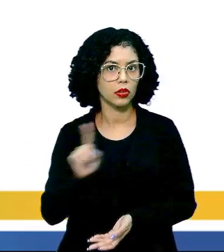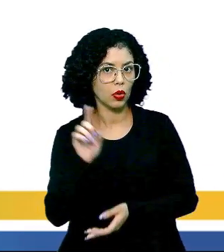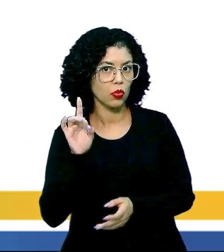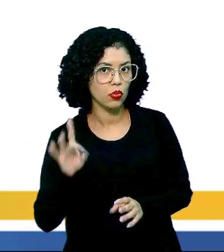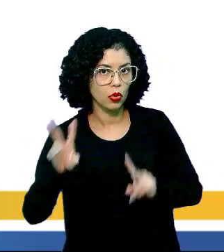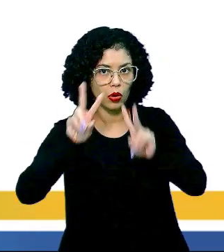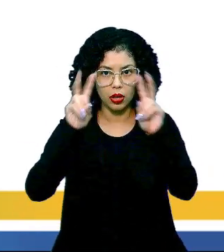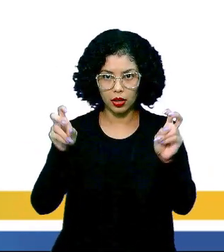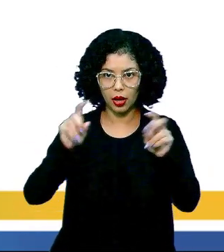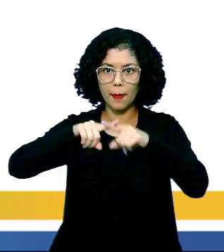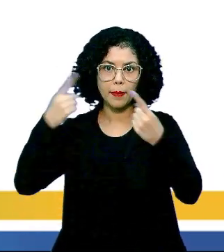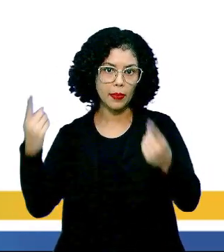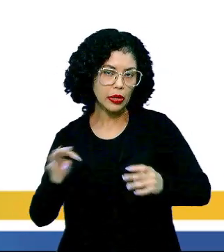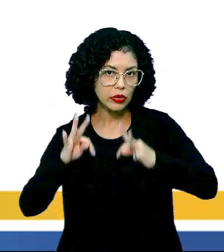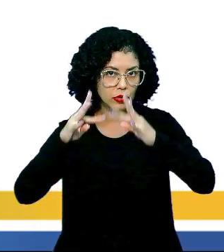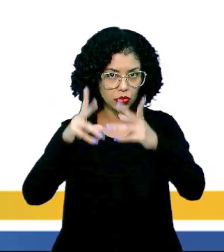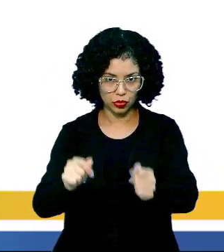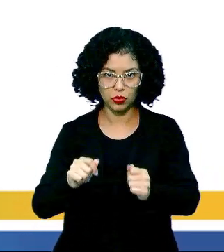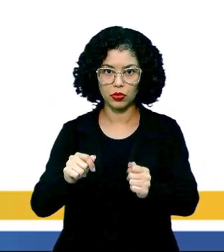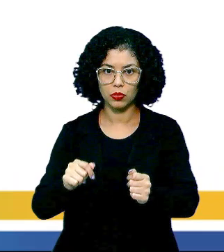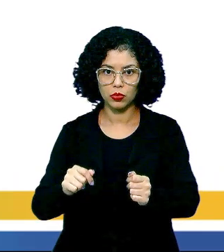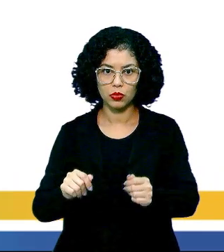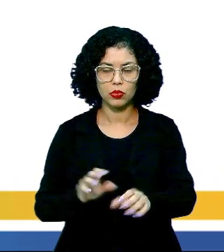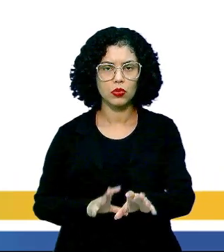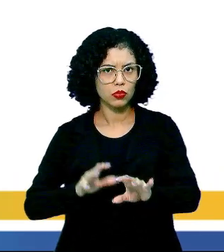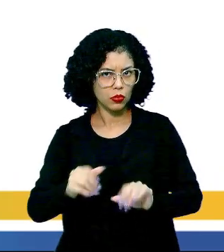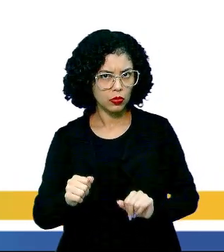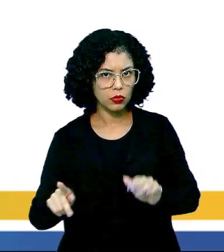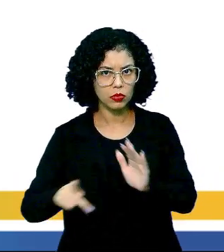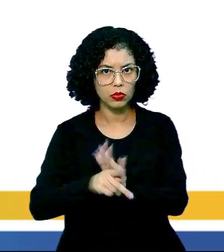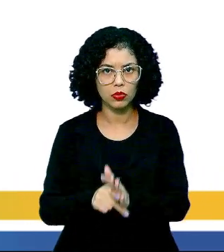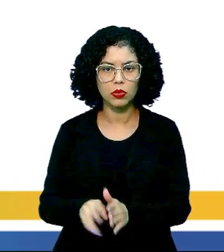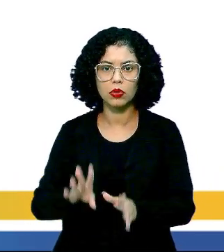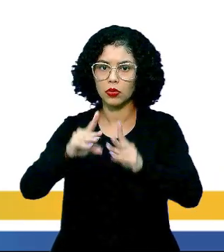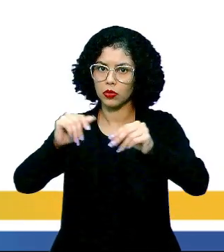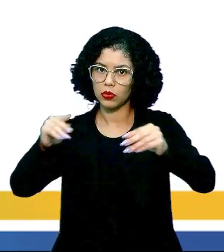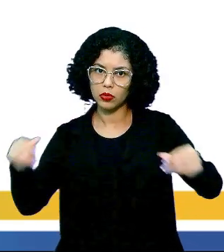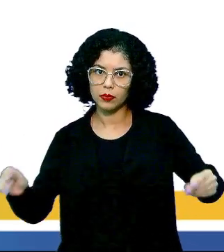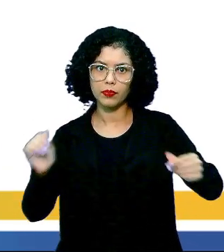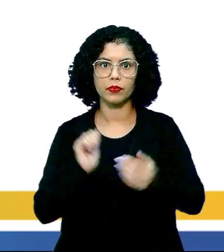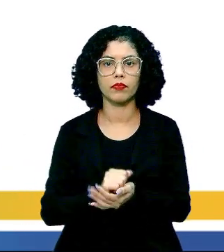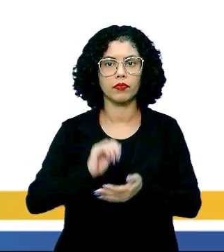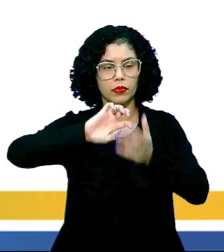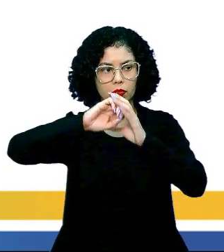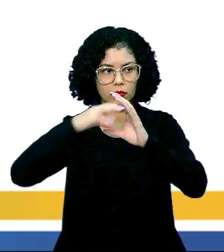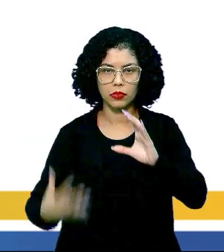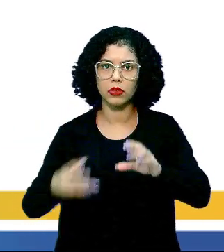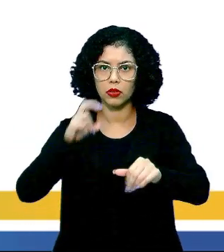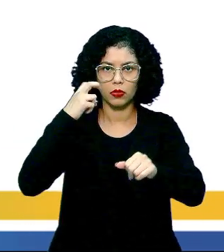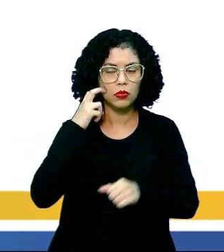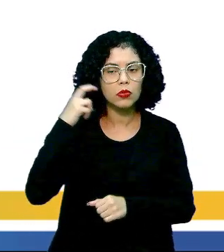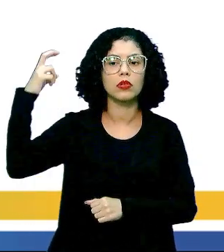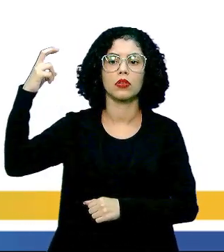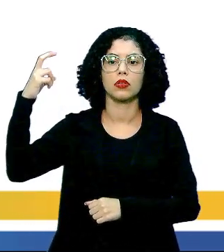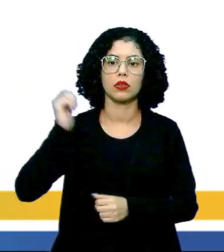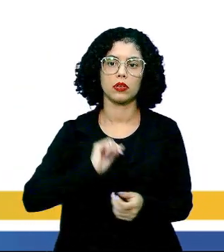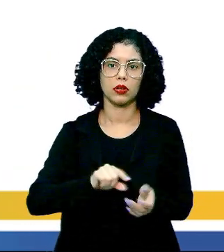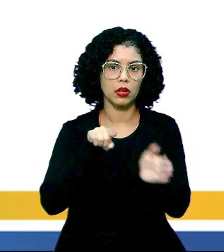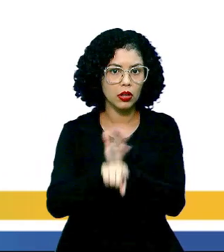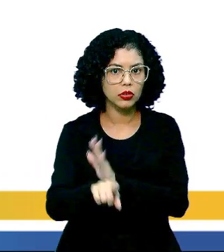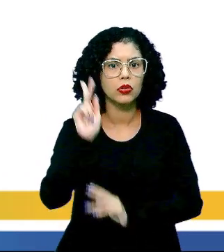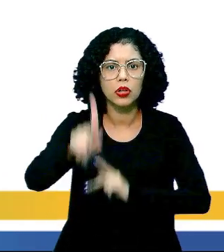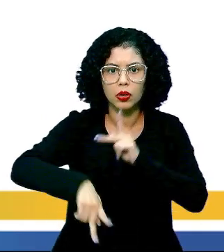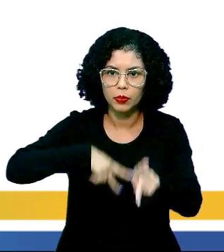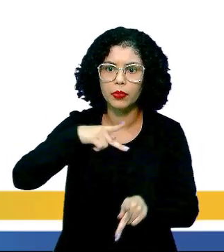uma abstração, mas toda essa formação de território, características culturais, a questão